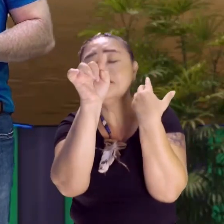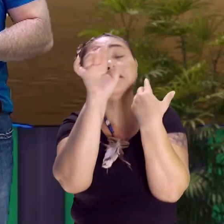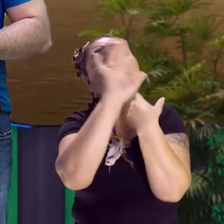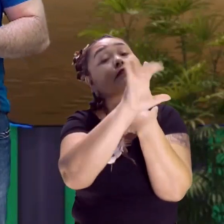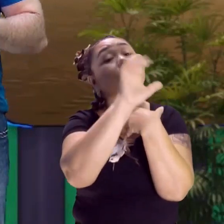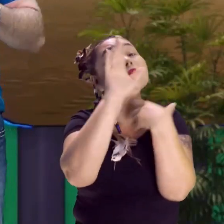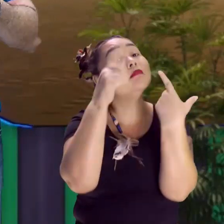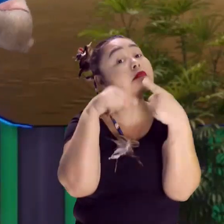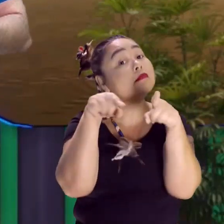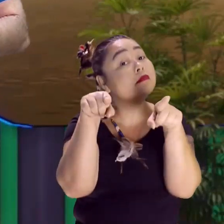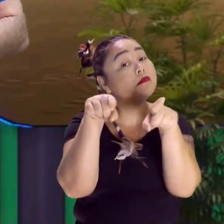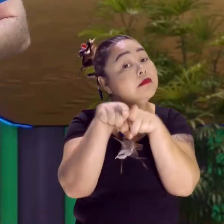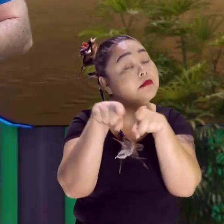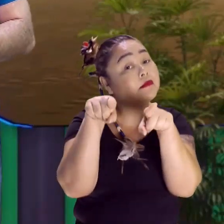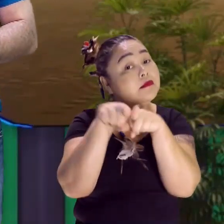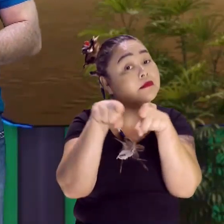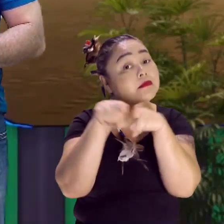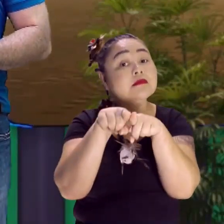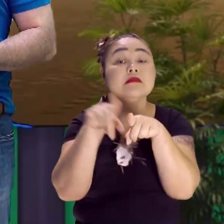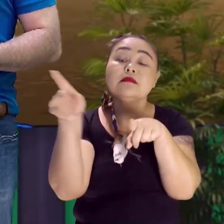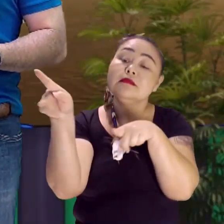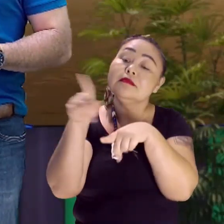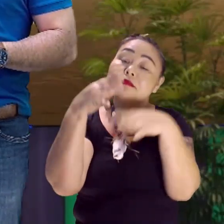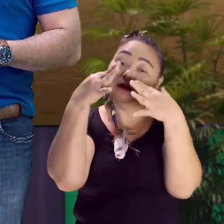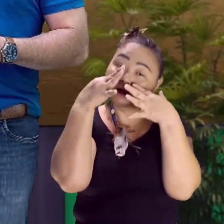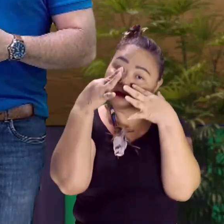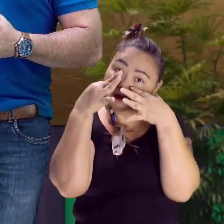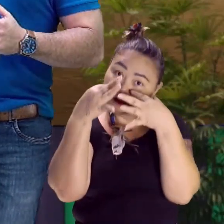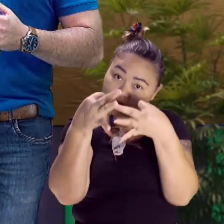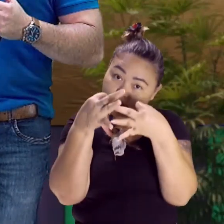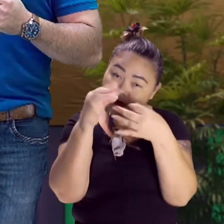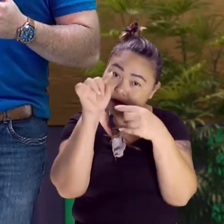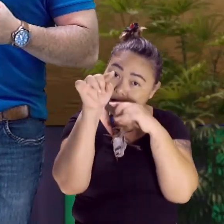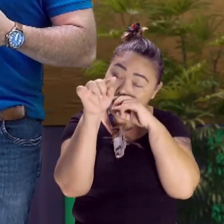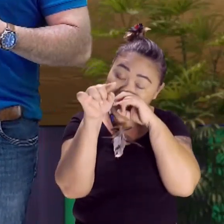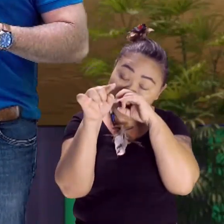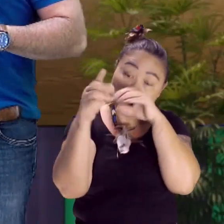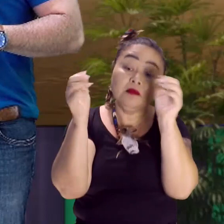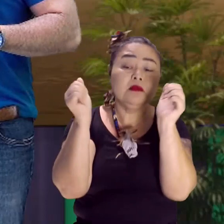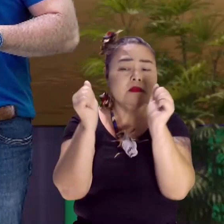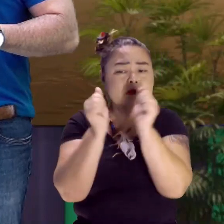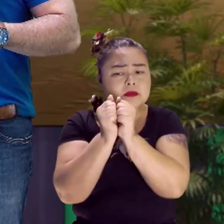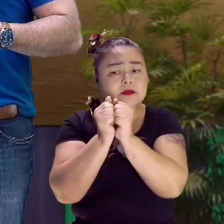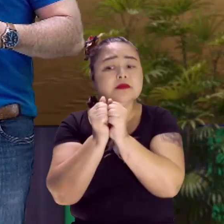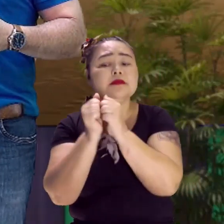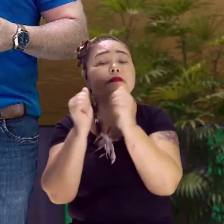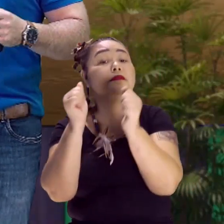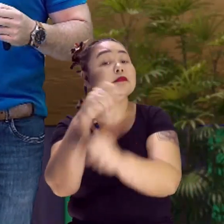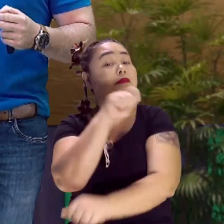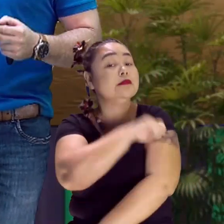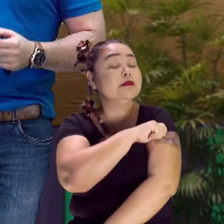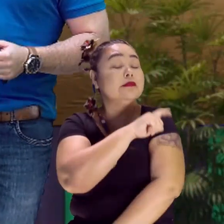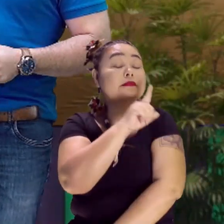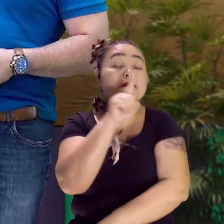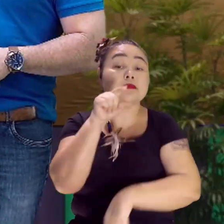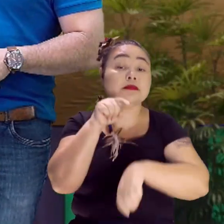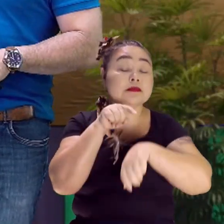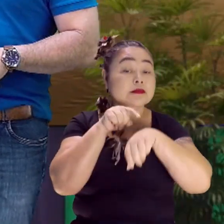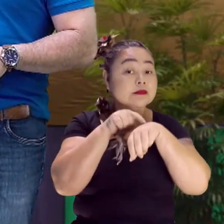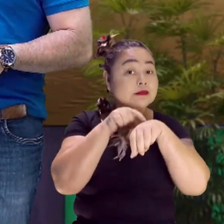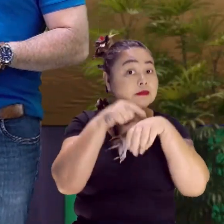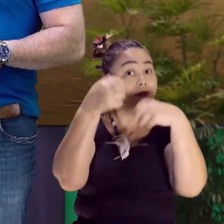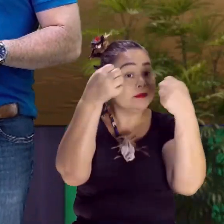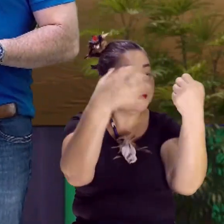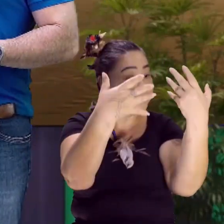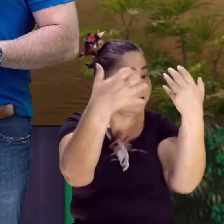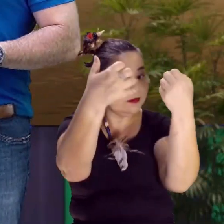eu quero agradecer o nosso professores presenciais que estão com a gente todo tempo estão aí com esses alunos todo tempo orientando para